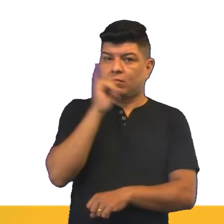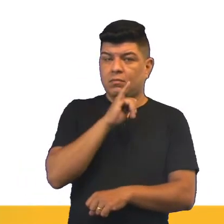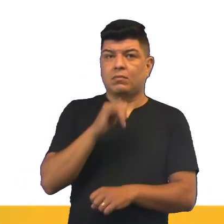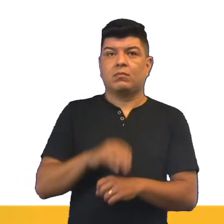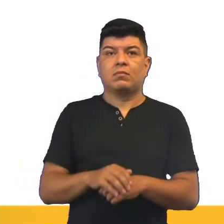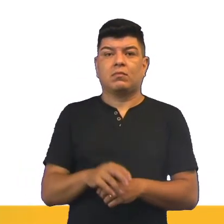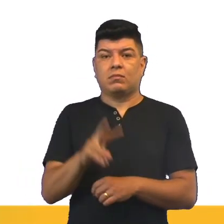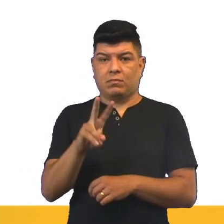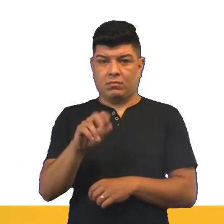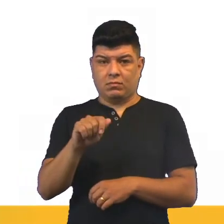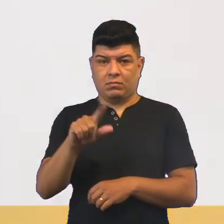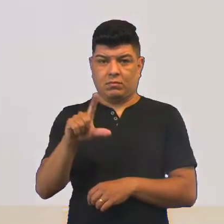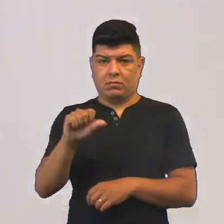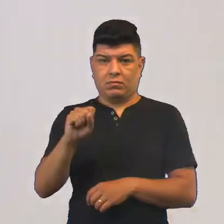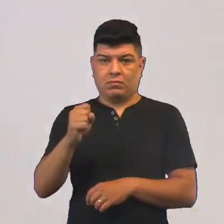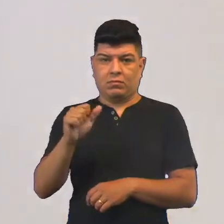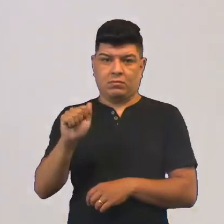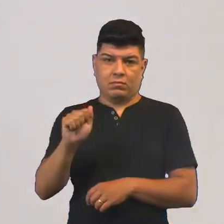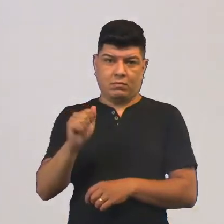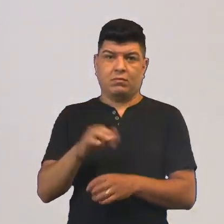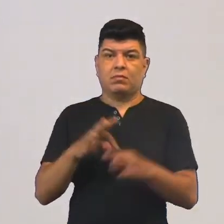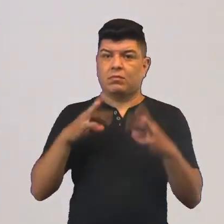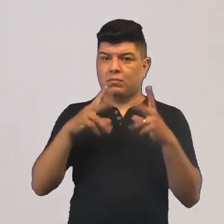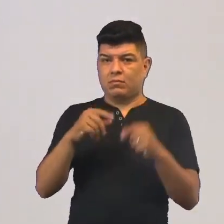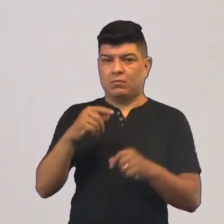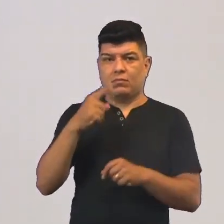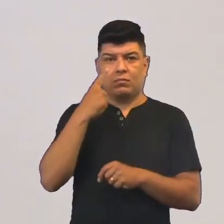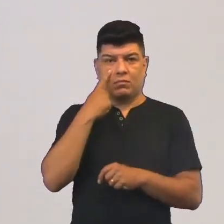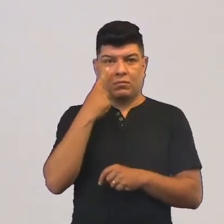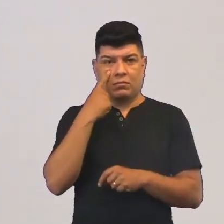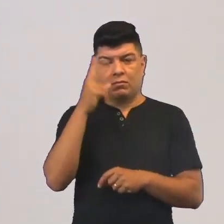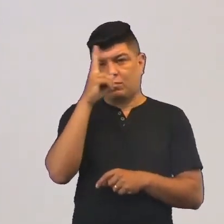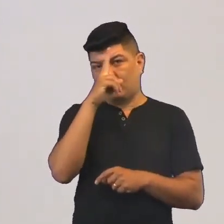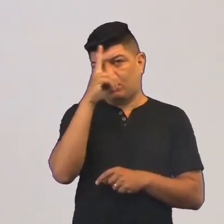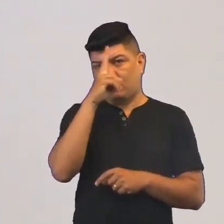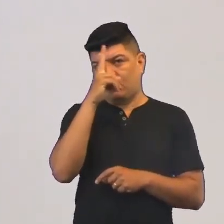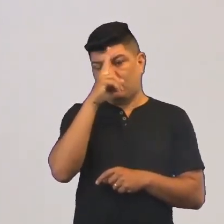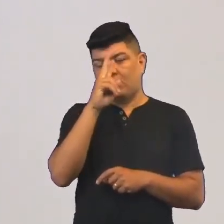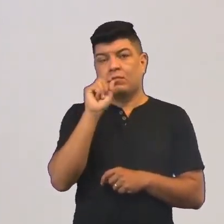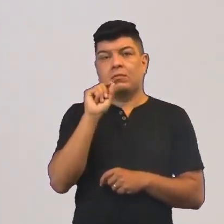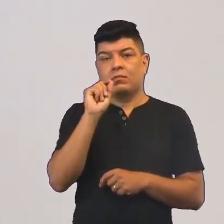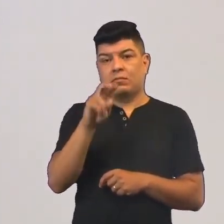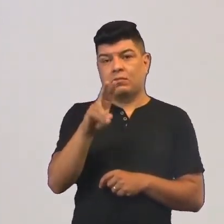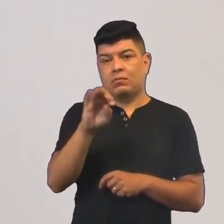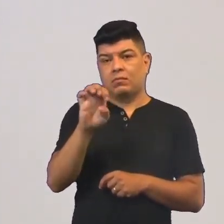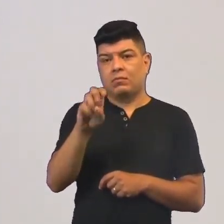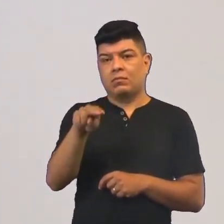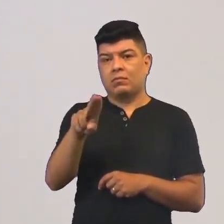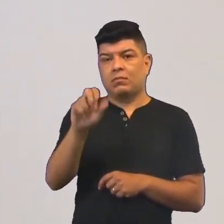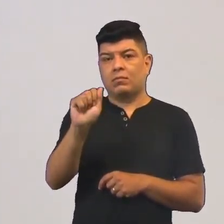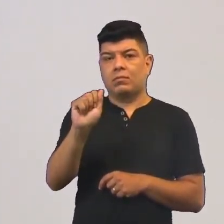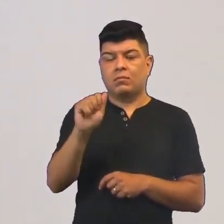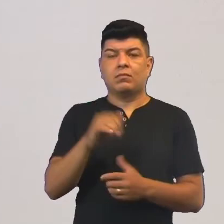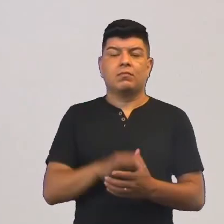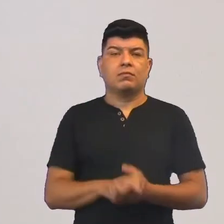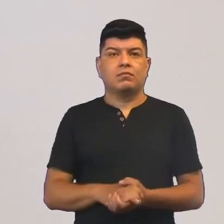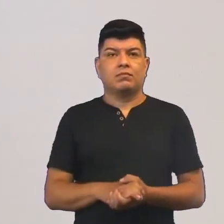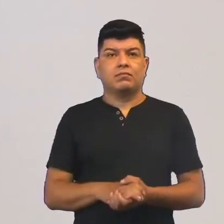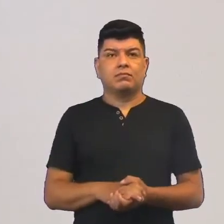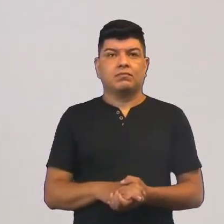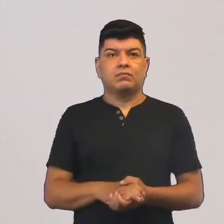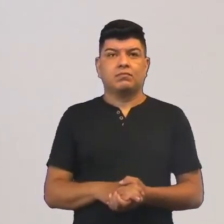A valsa em Viena, todo mundo que ouve valsa lembra logo de Viena, né? Que estuda a fundo, lógico,